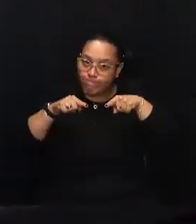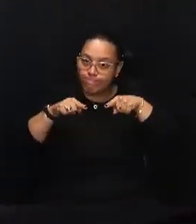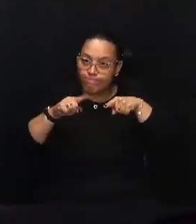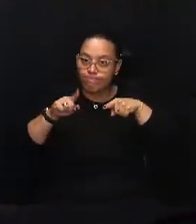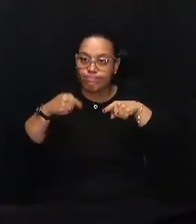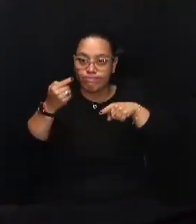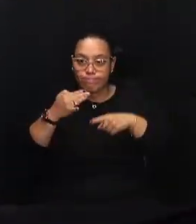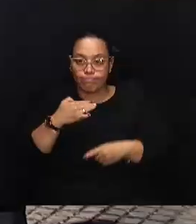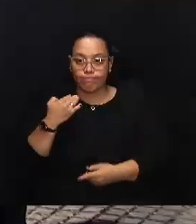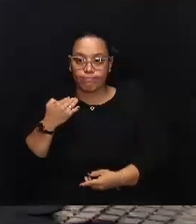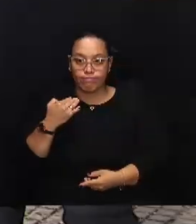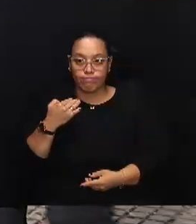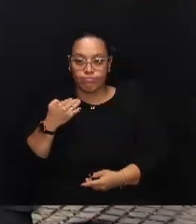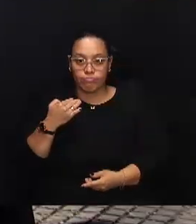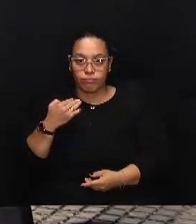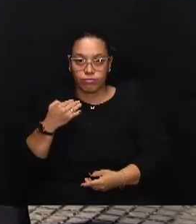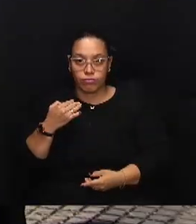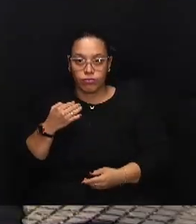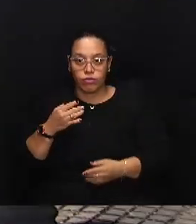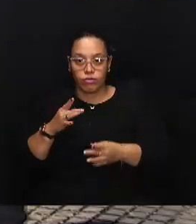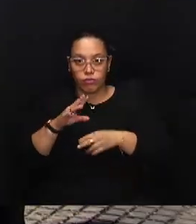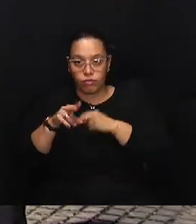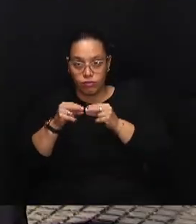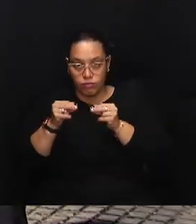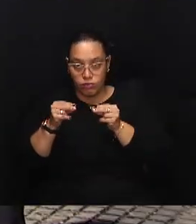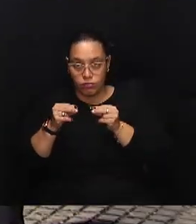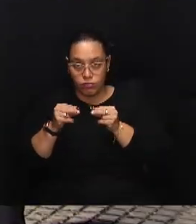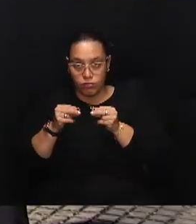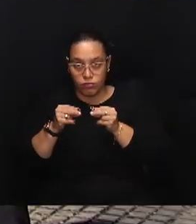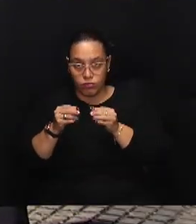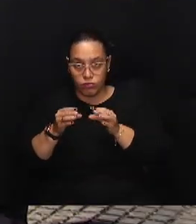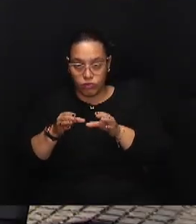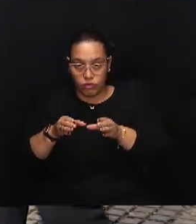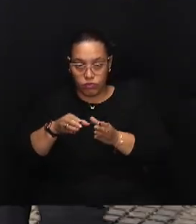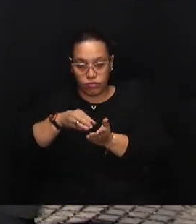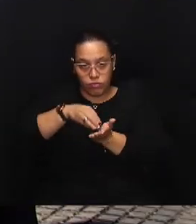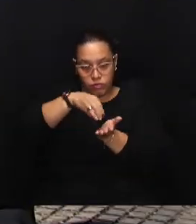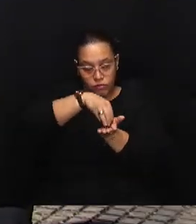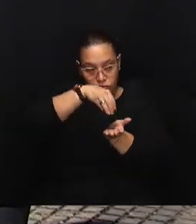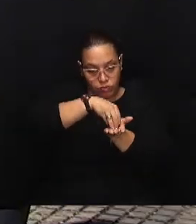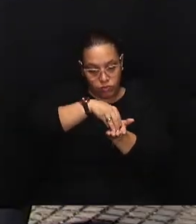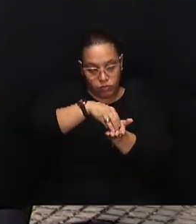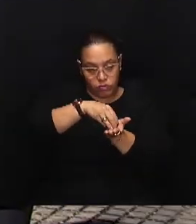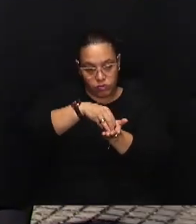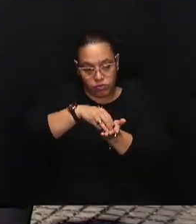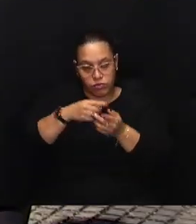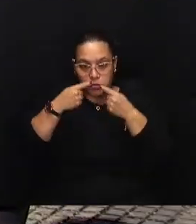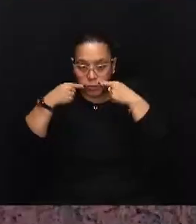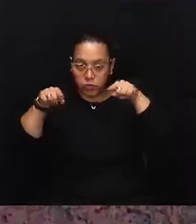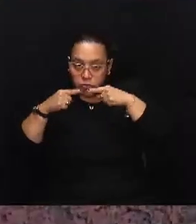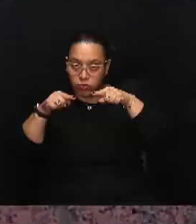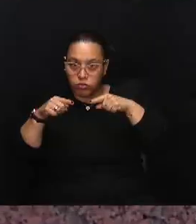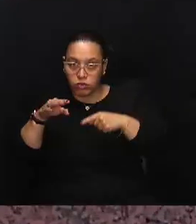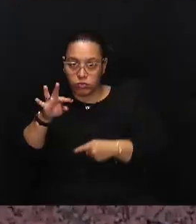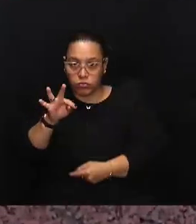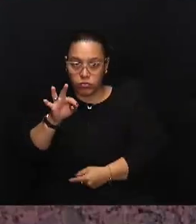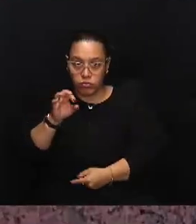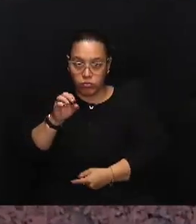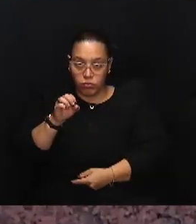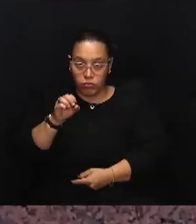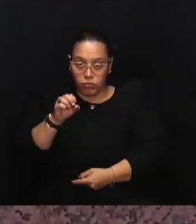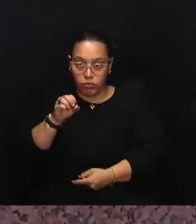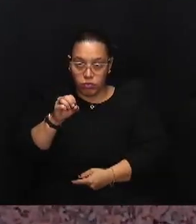que morreu um tempinho, até que ficasse pronto seu monumento túmulo ali no centro da cidade. Enfim, tem Toninho da Costa